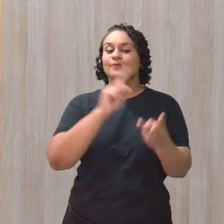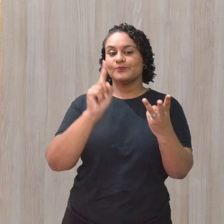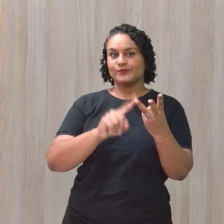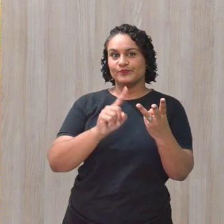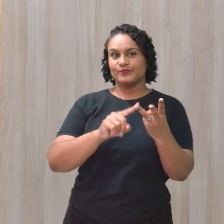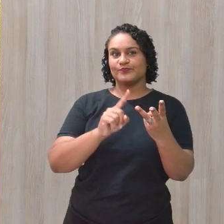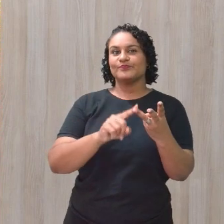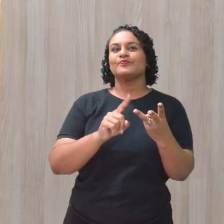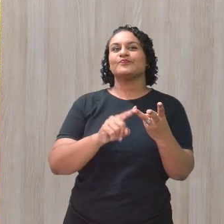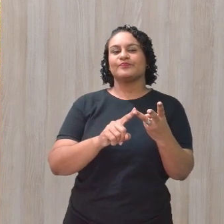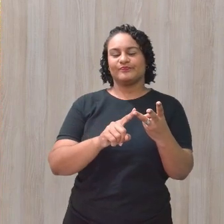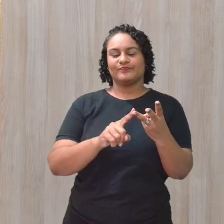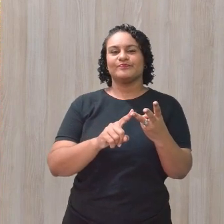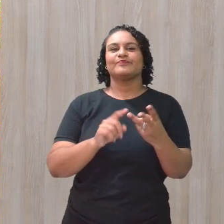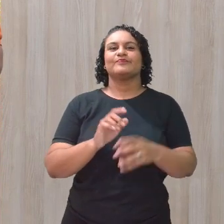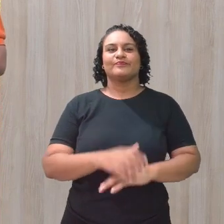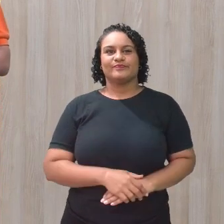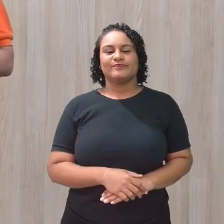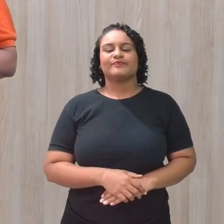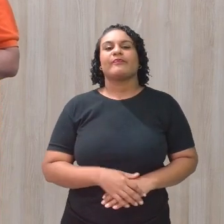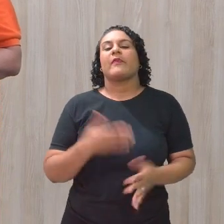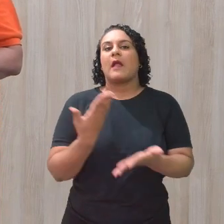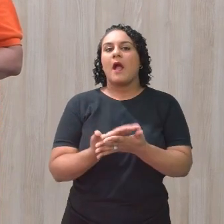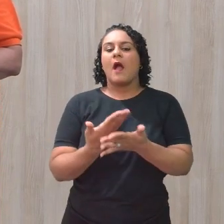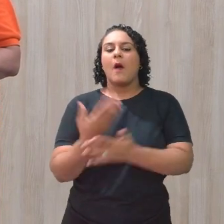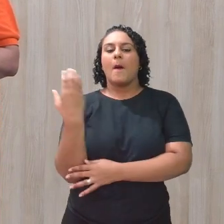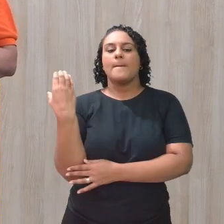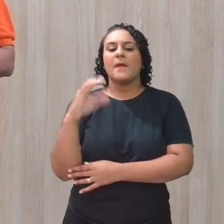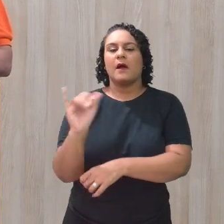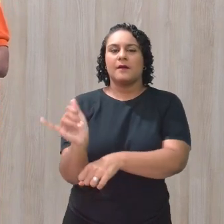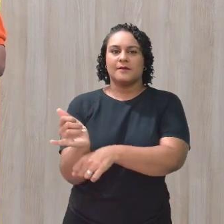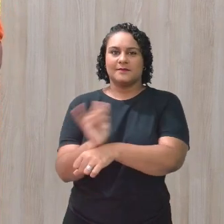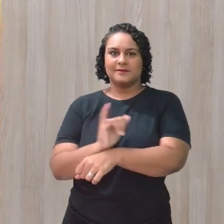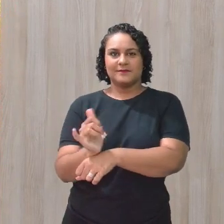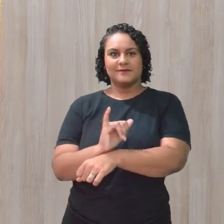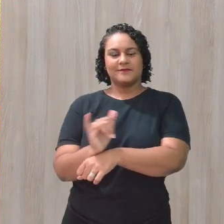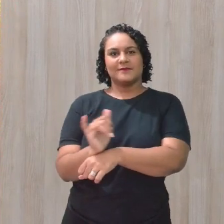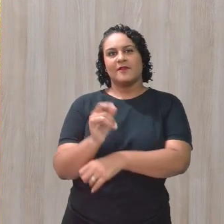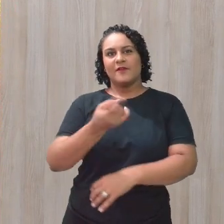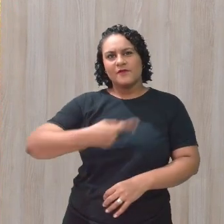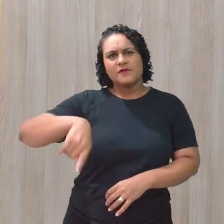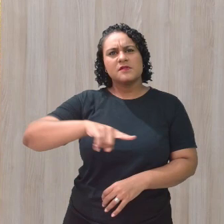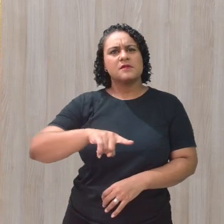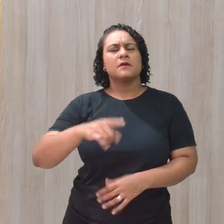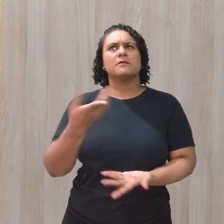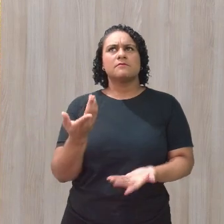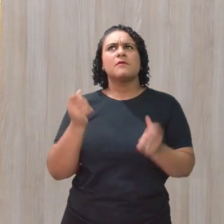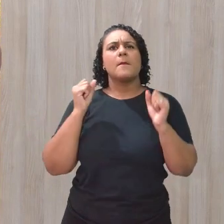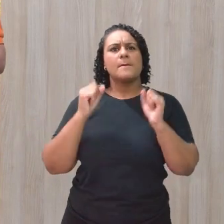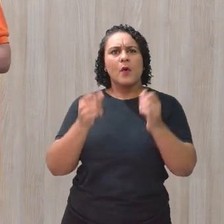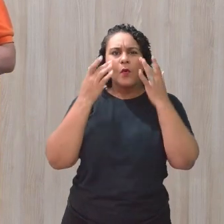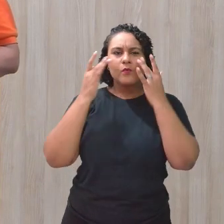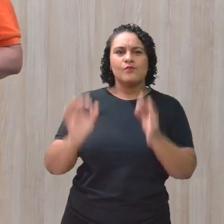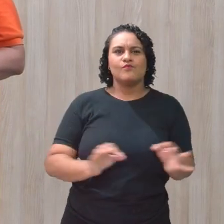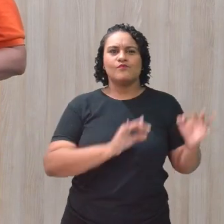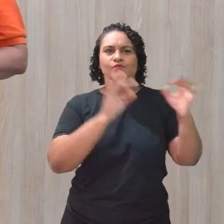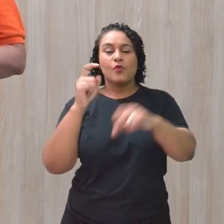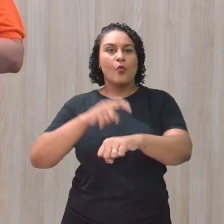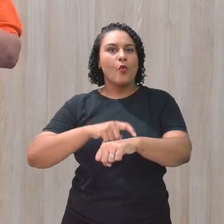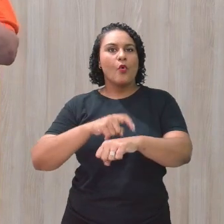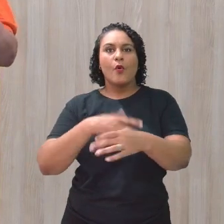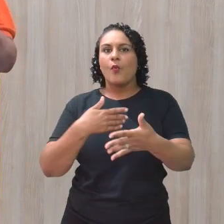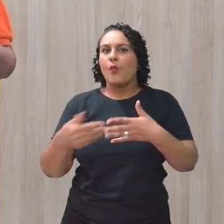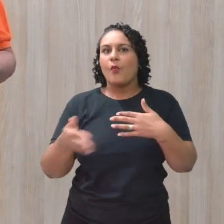aula gravada que fica no canal de YouTube e aí vocês podem assistir o horário que vocês quiserem, tá?